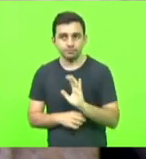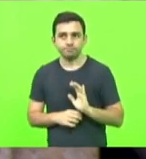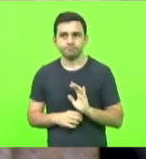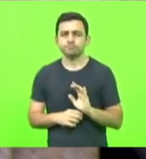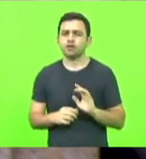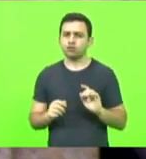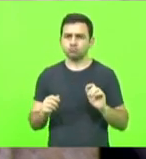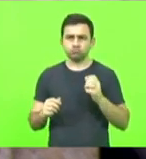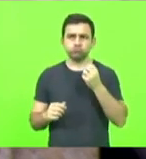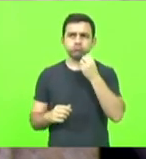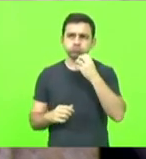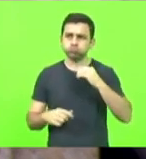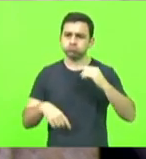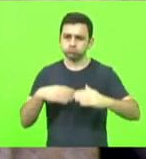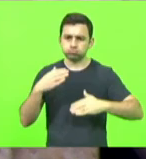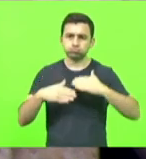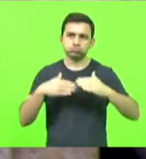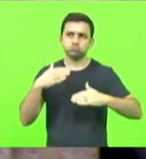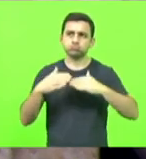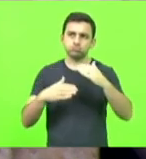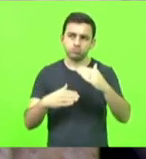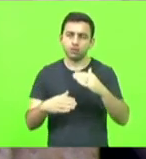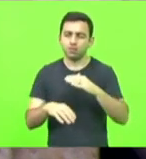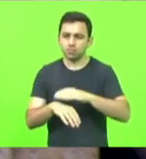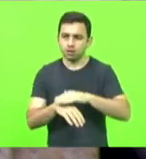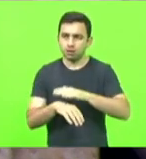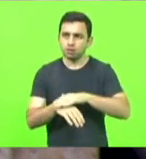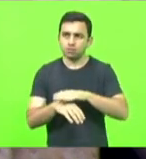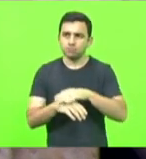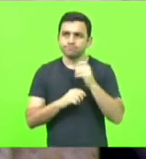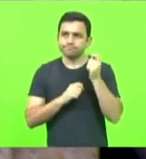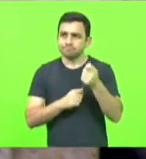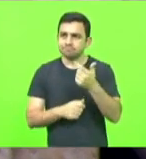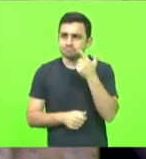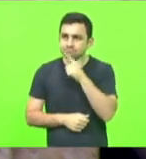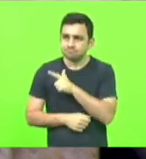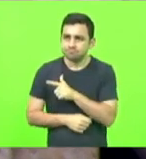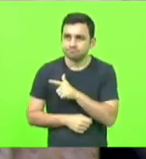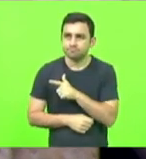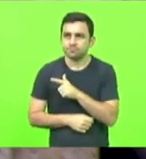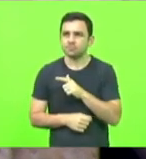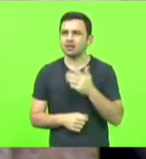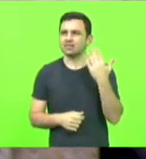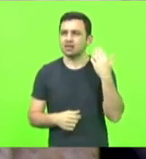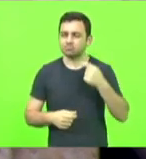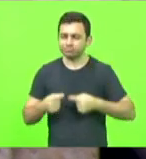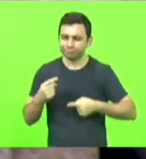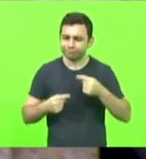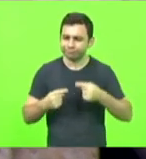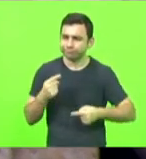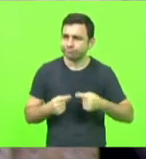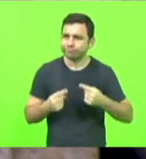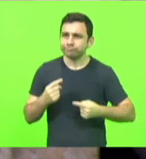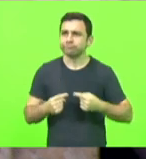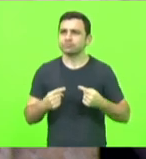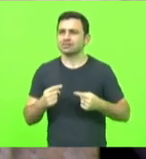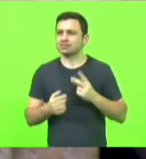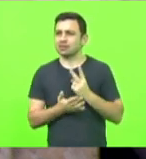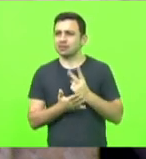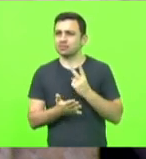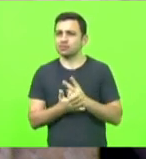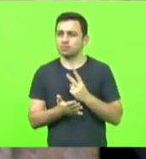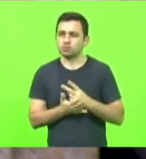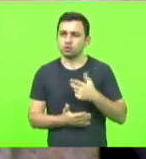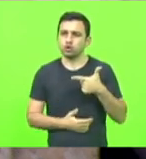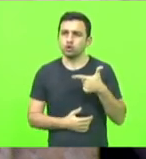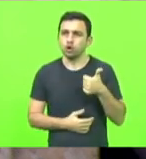talvez histórico para a pesca artesanal. Né, nós tivemos a nossa batalha travada com as 12 milhas, que vencemos lá no Supremo, mas